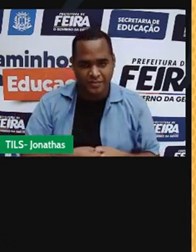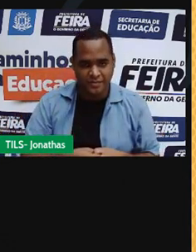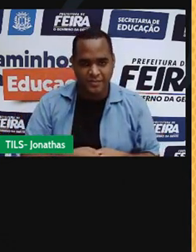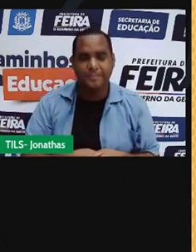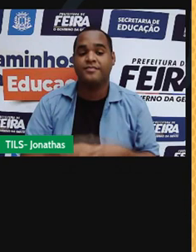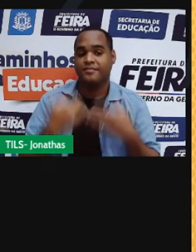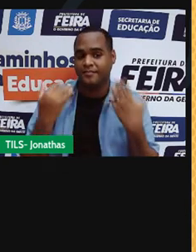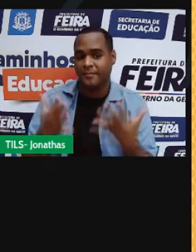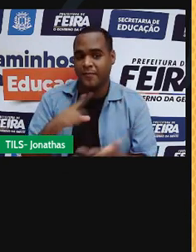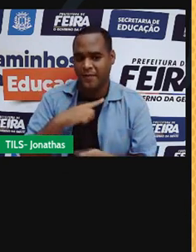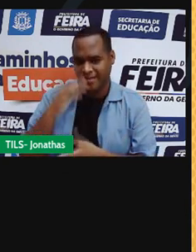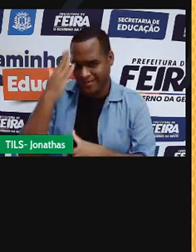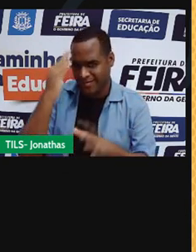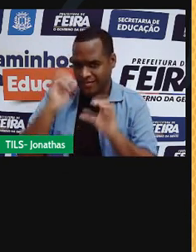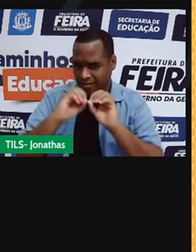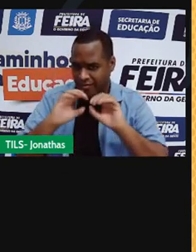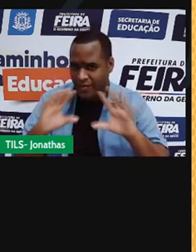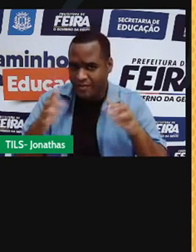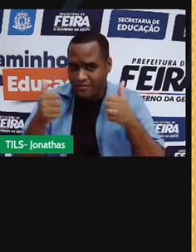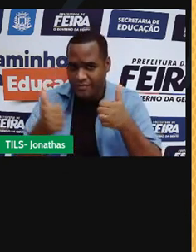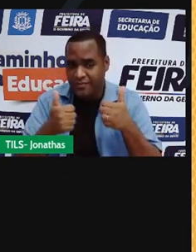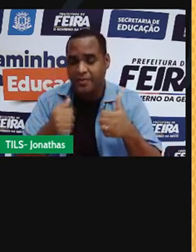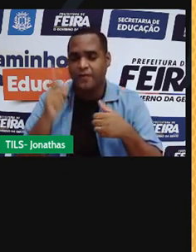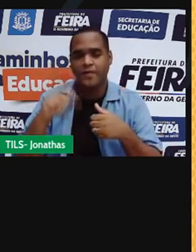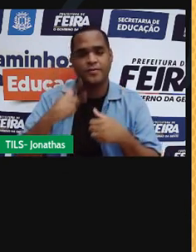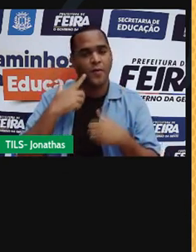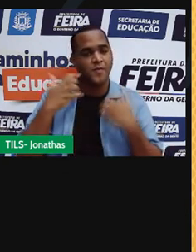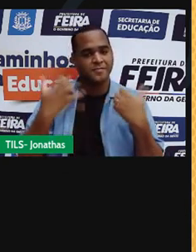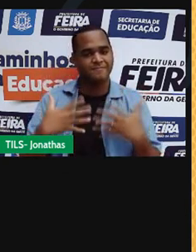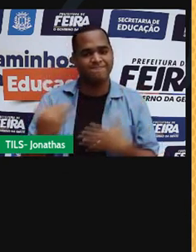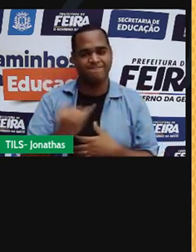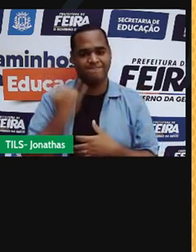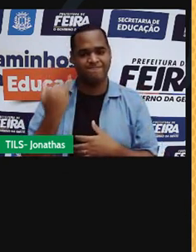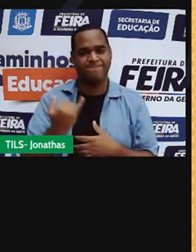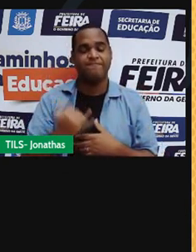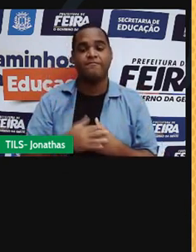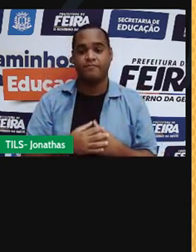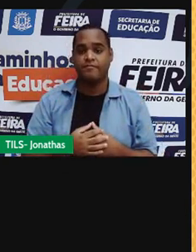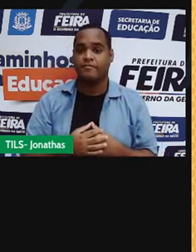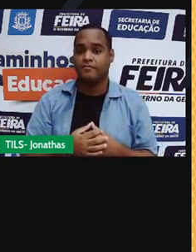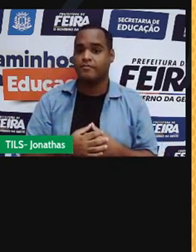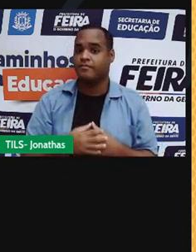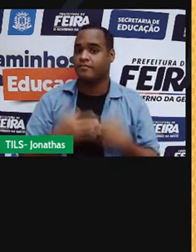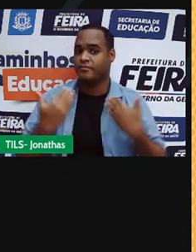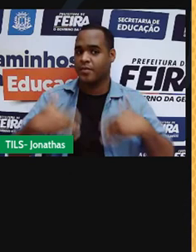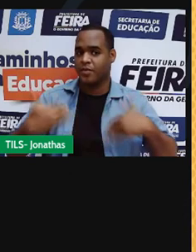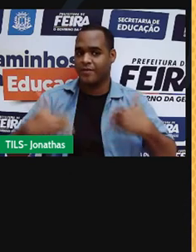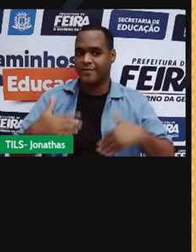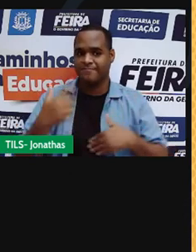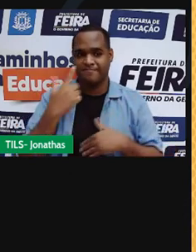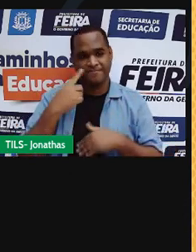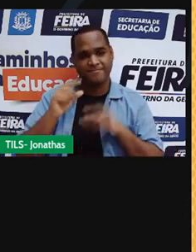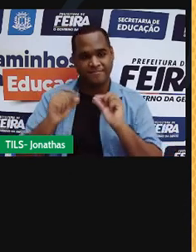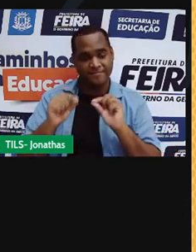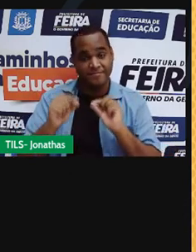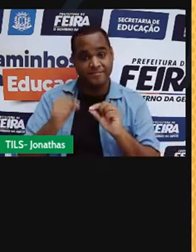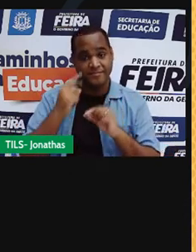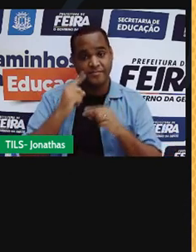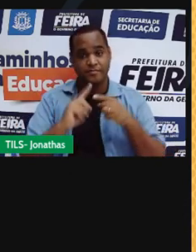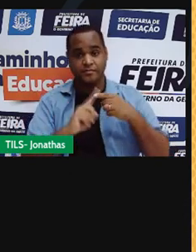Você entendeu tudo? Vamos revisar. A matéria pode ser encontrada em três estados: